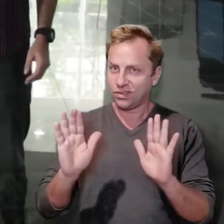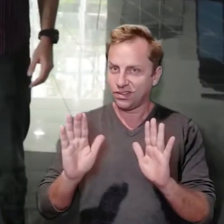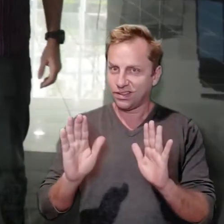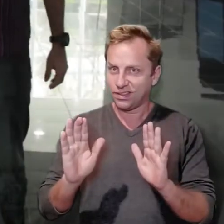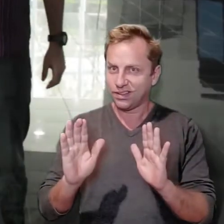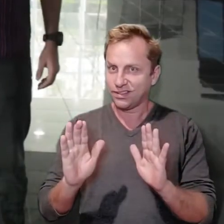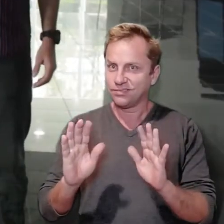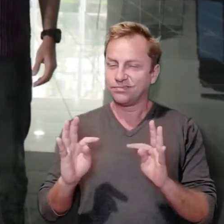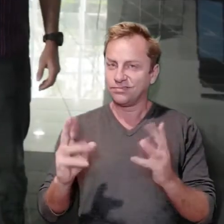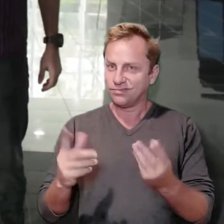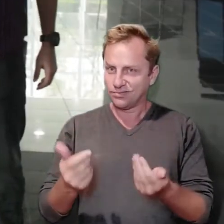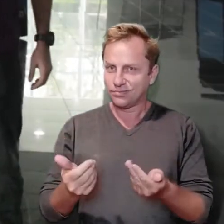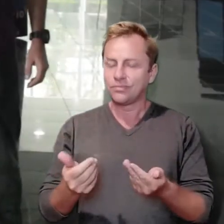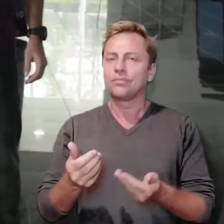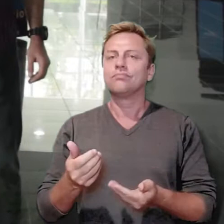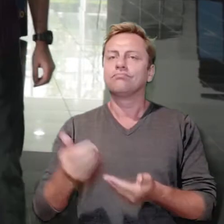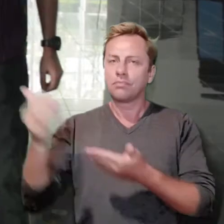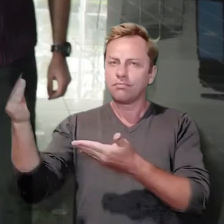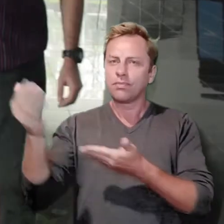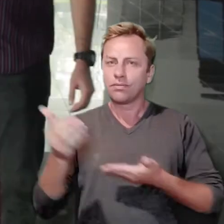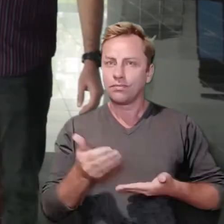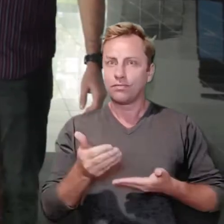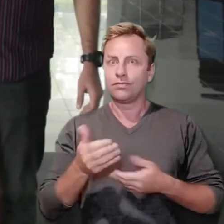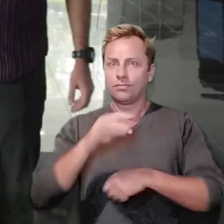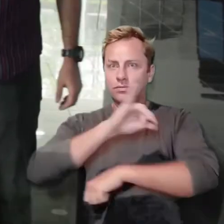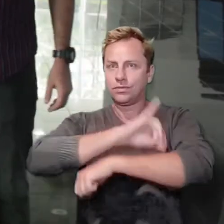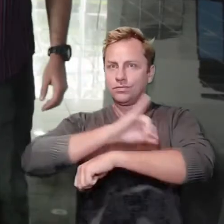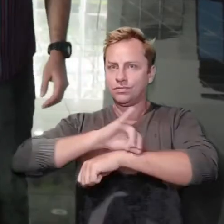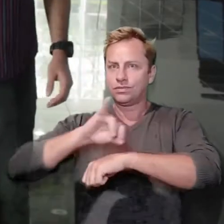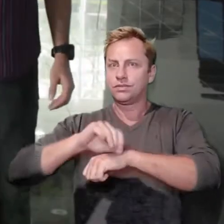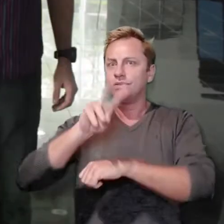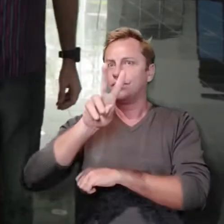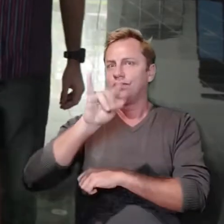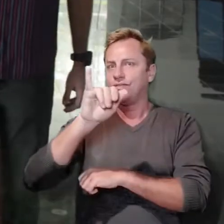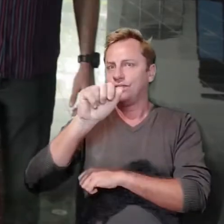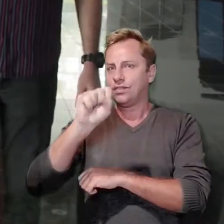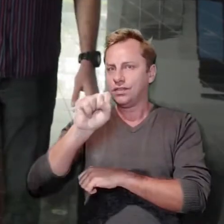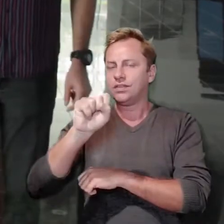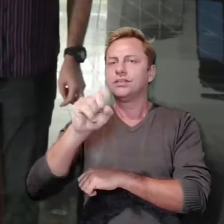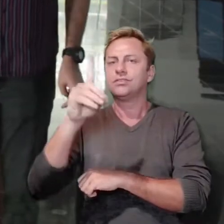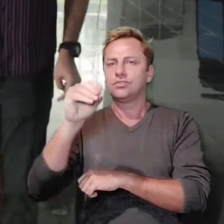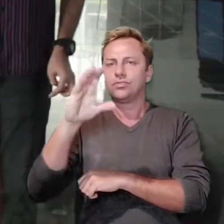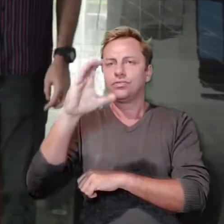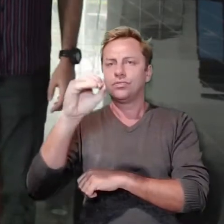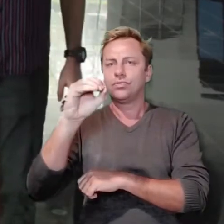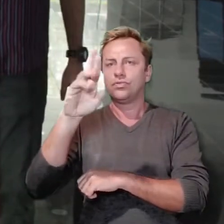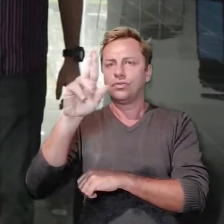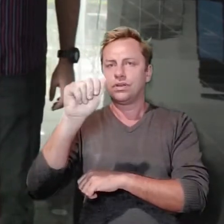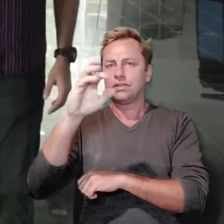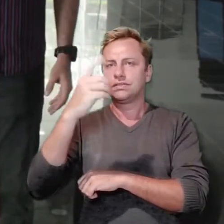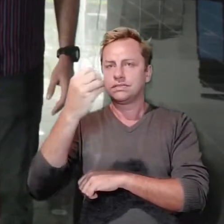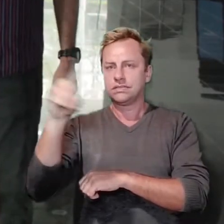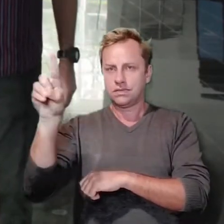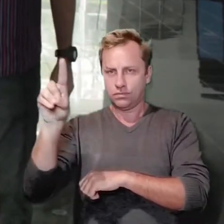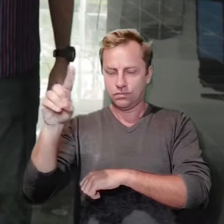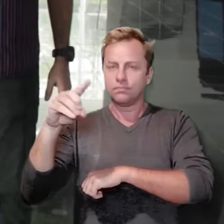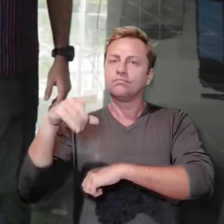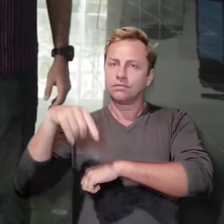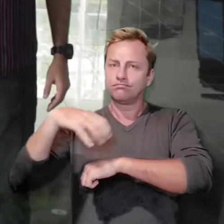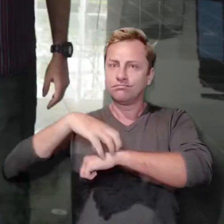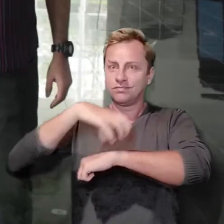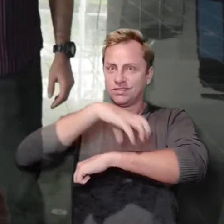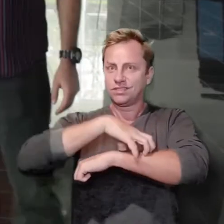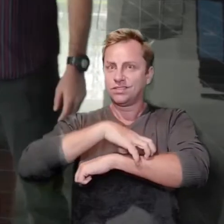Olá a todos, bem-vindos à exposição Vias do Coração, aqui no Centro de Ciências da